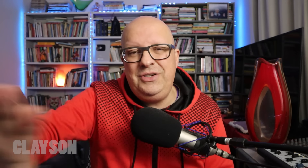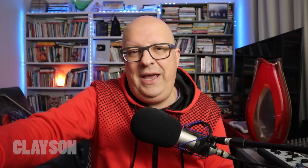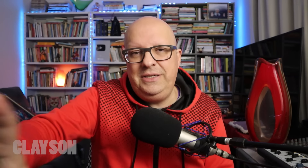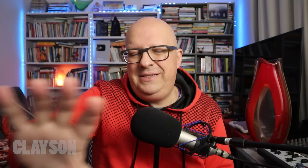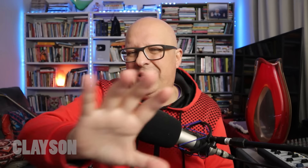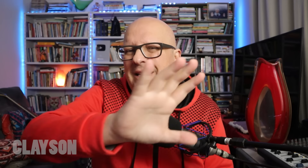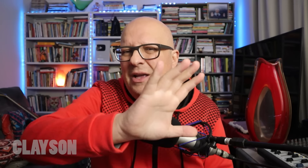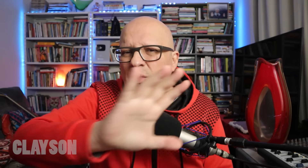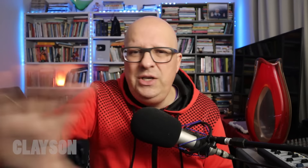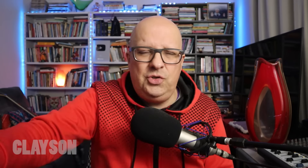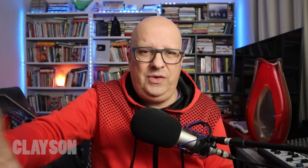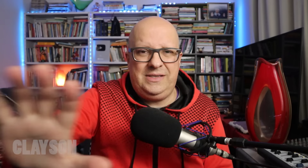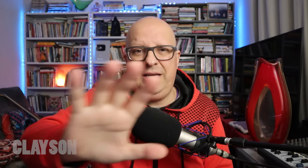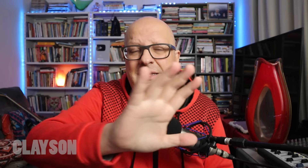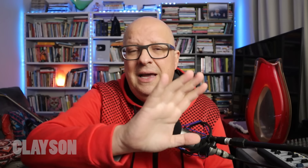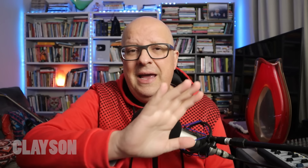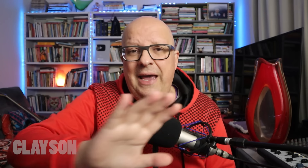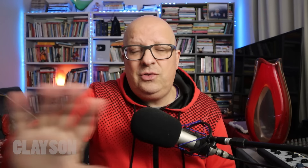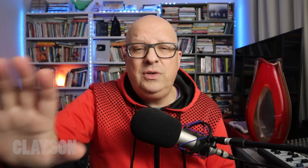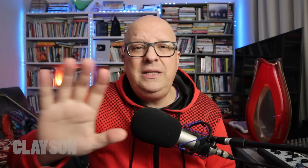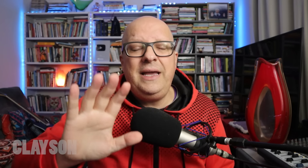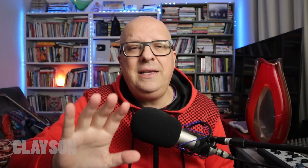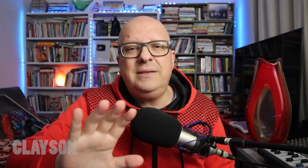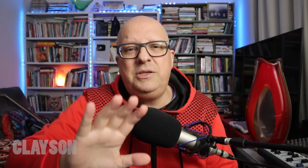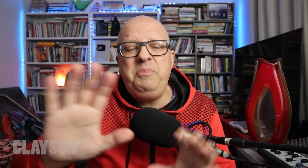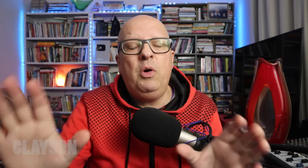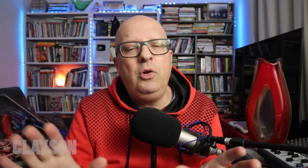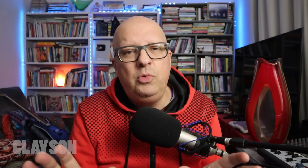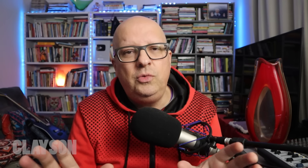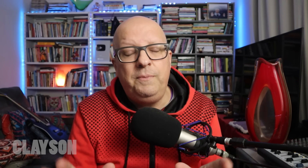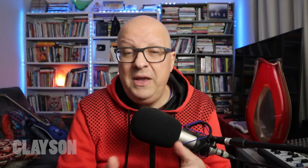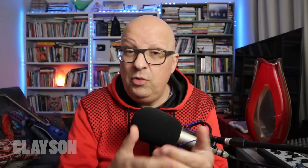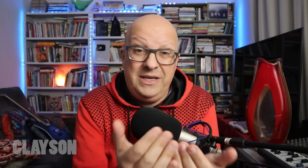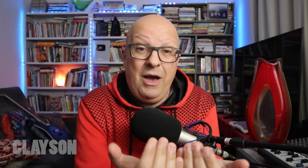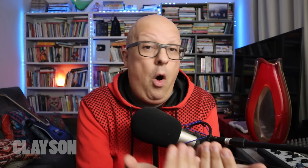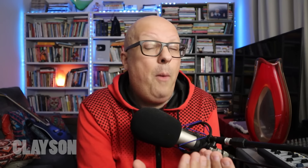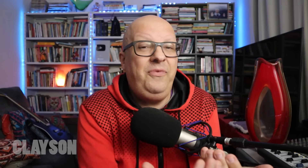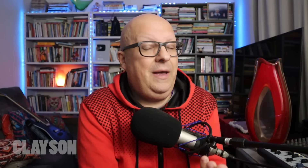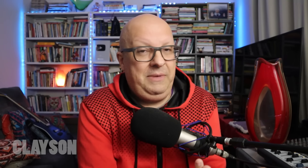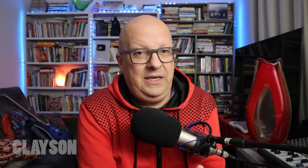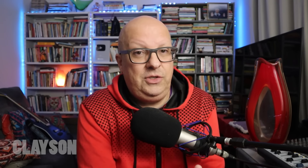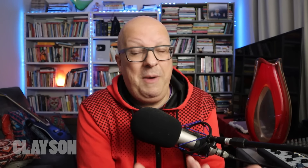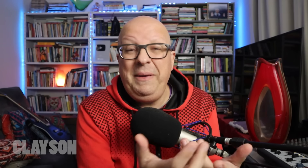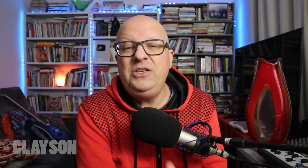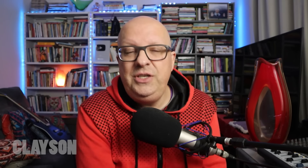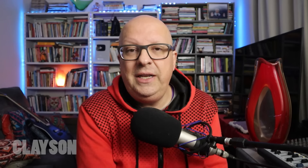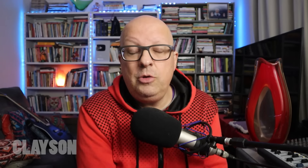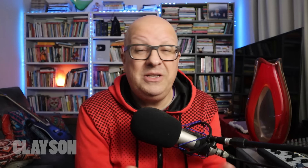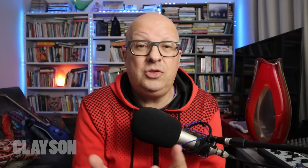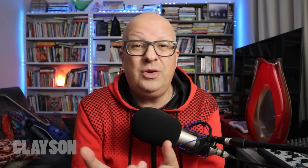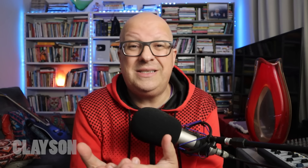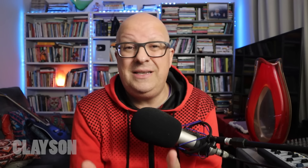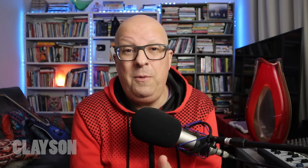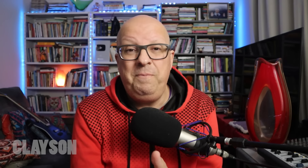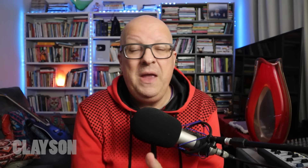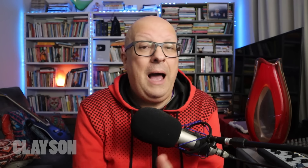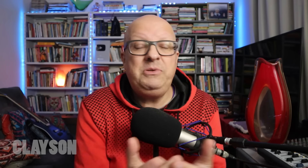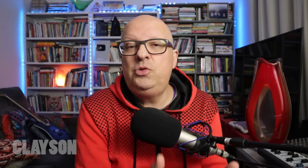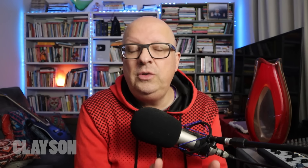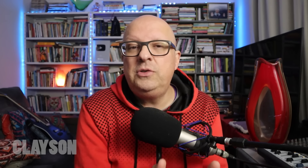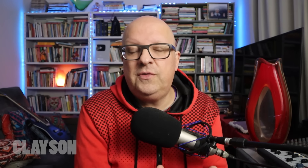a tragédia, a esquerda é o lixo, a esquerda é tudo que tem de pior no mundo. O que é obviamente uma mentira e uma